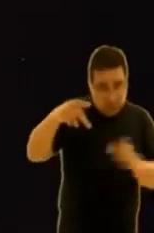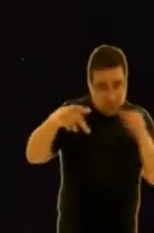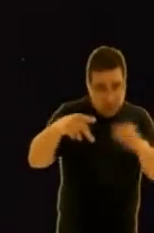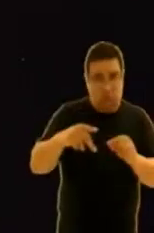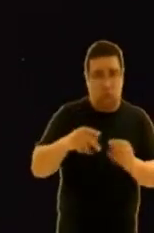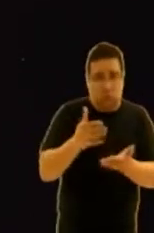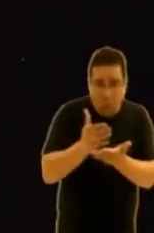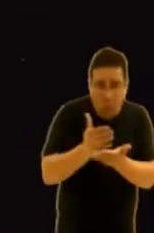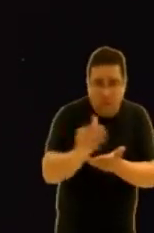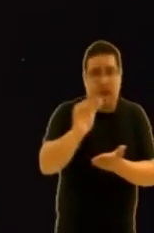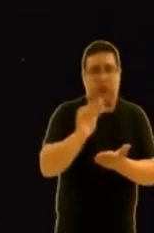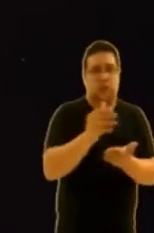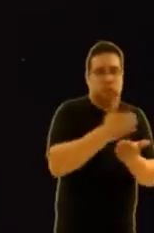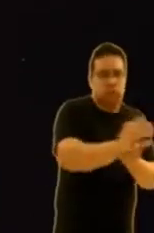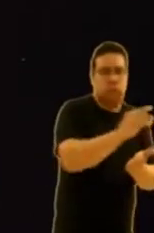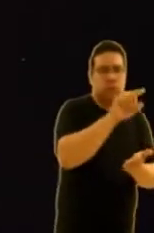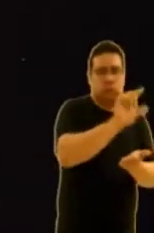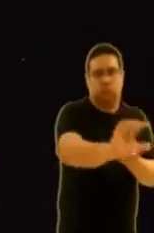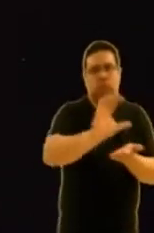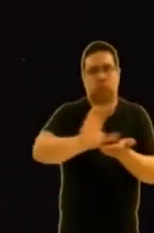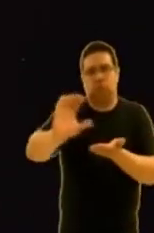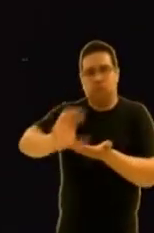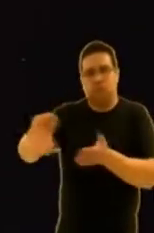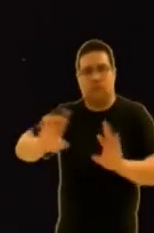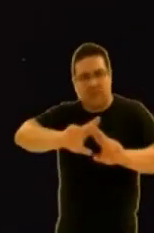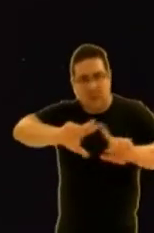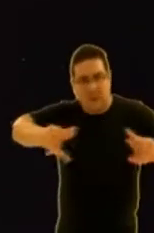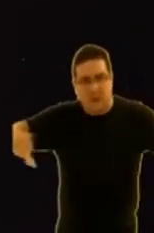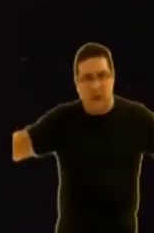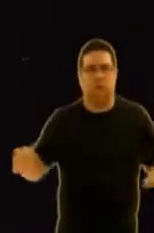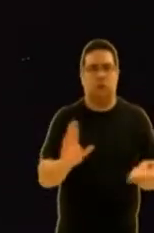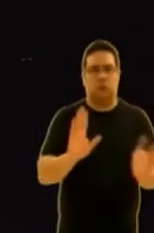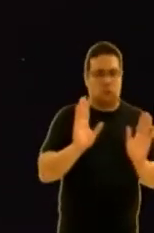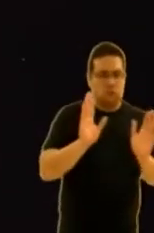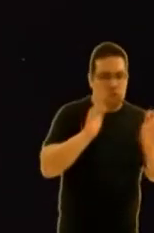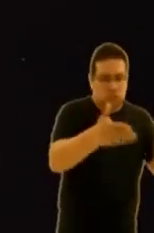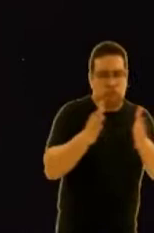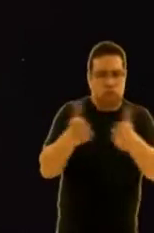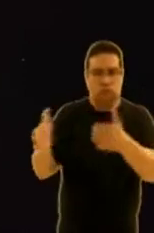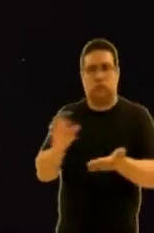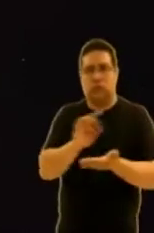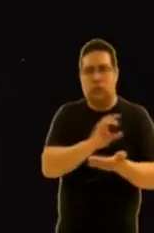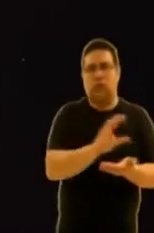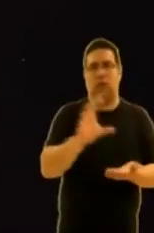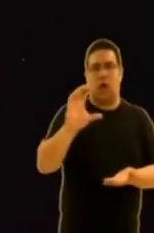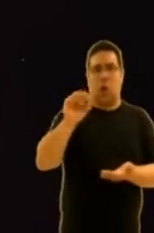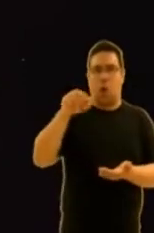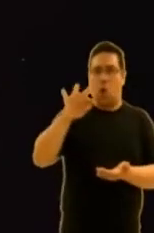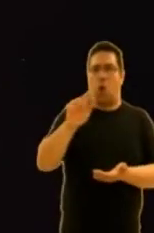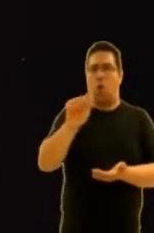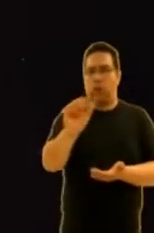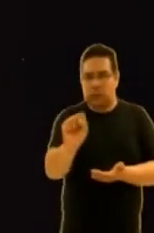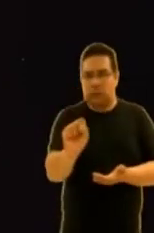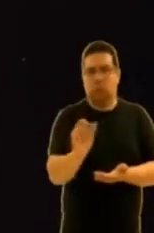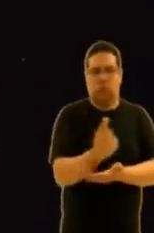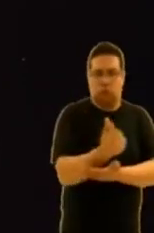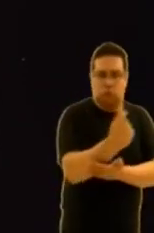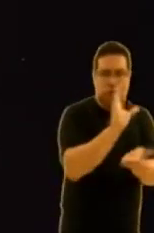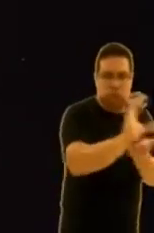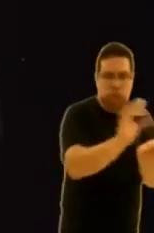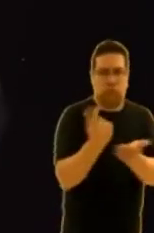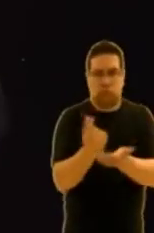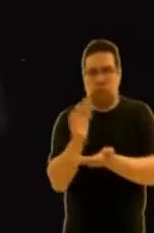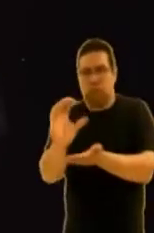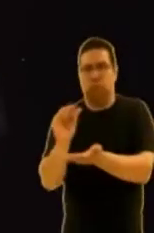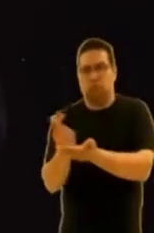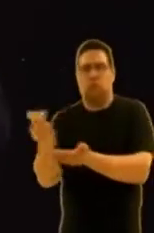starte vários repasses em contas, poucas contas, para que facilite a vida, facilite a gestão